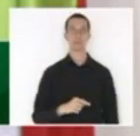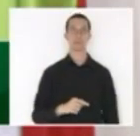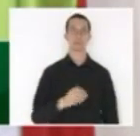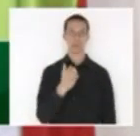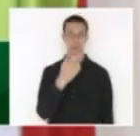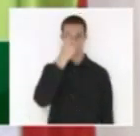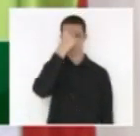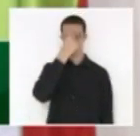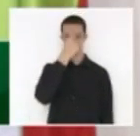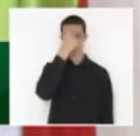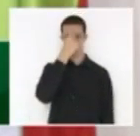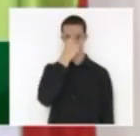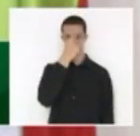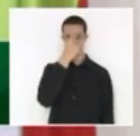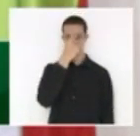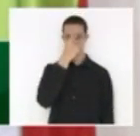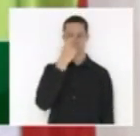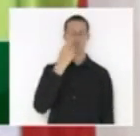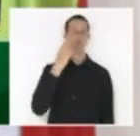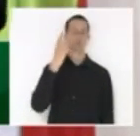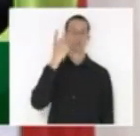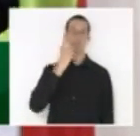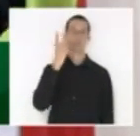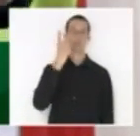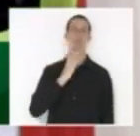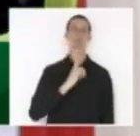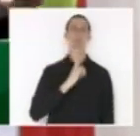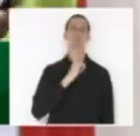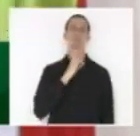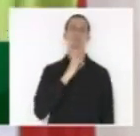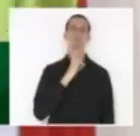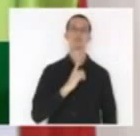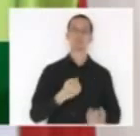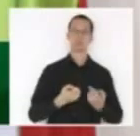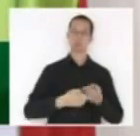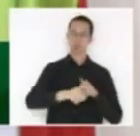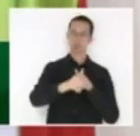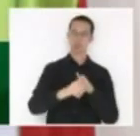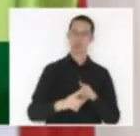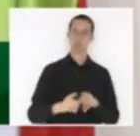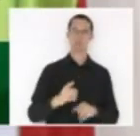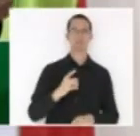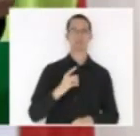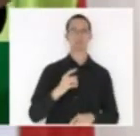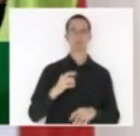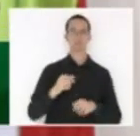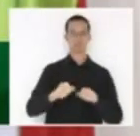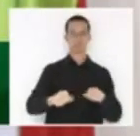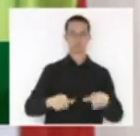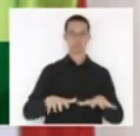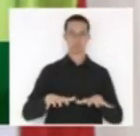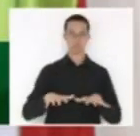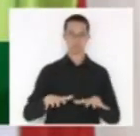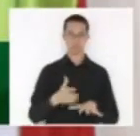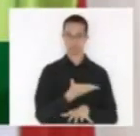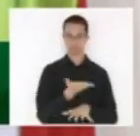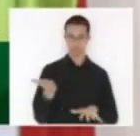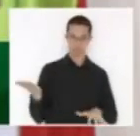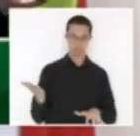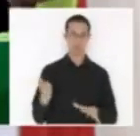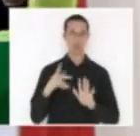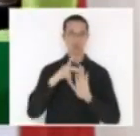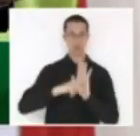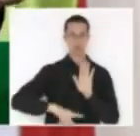deputado Doia faz ao Parlamento, através do projeto de lei, ela